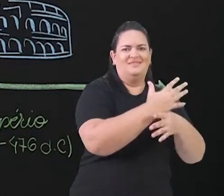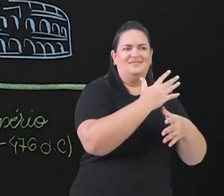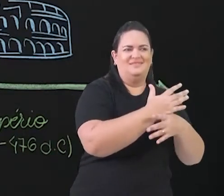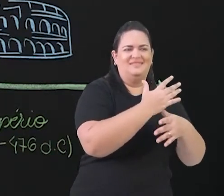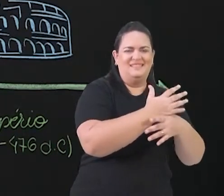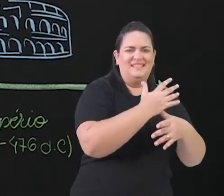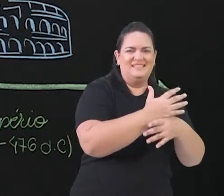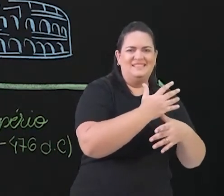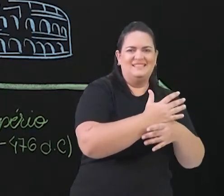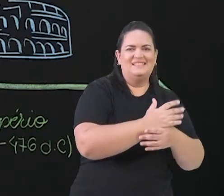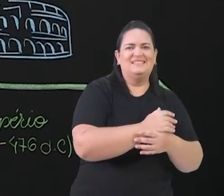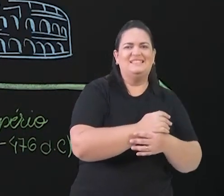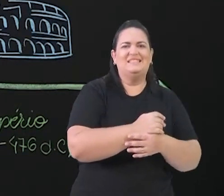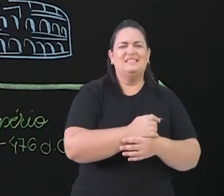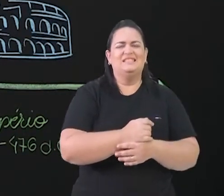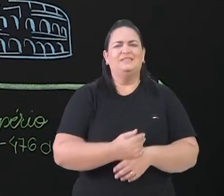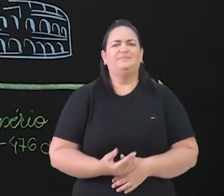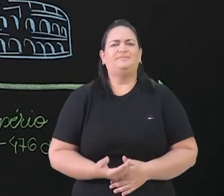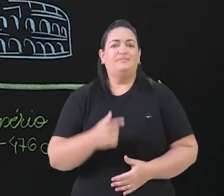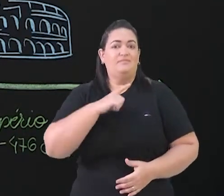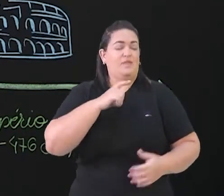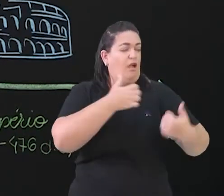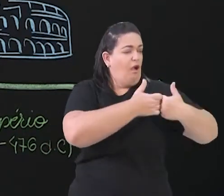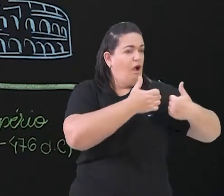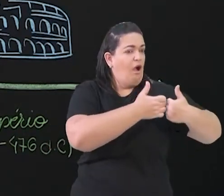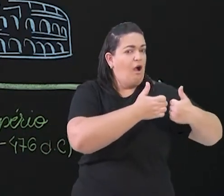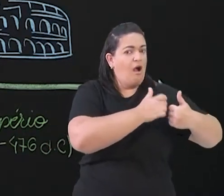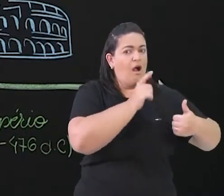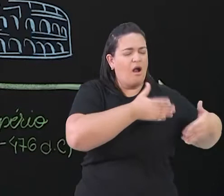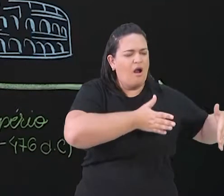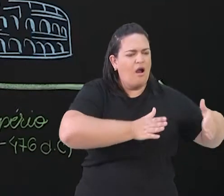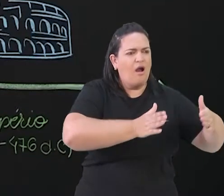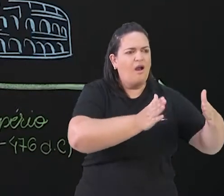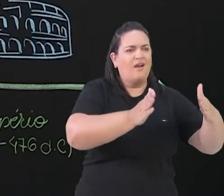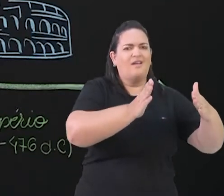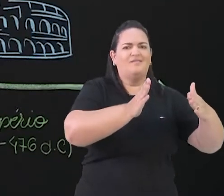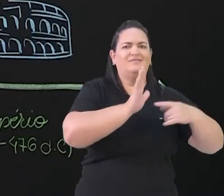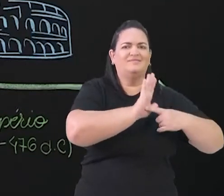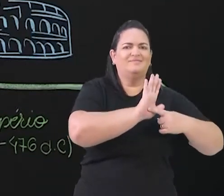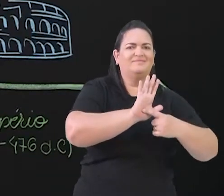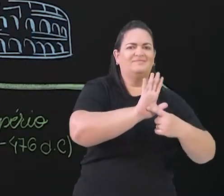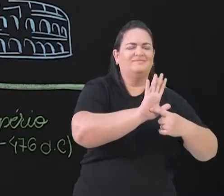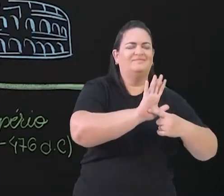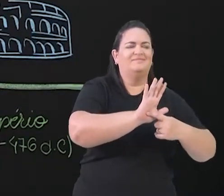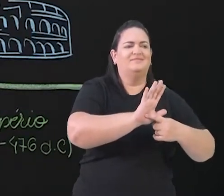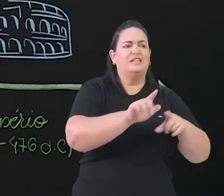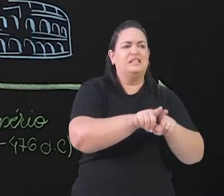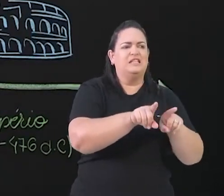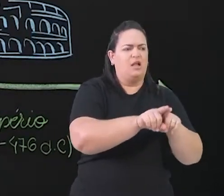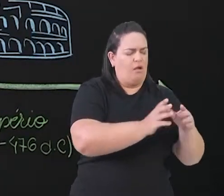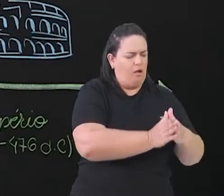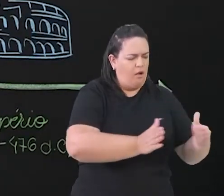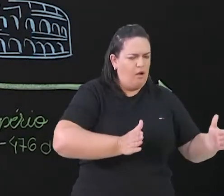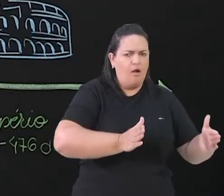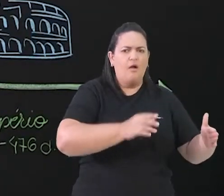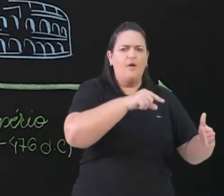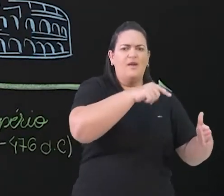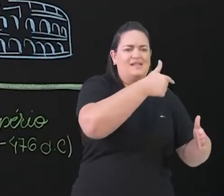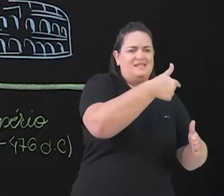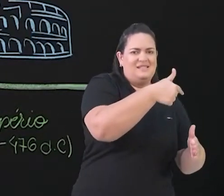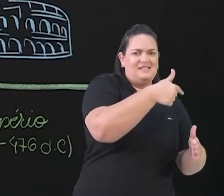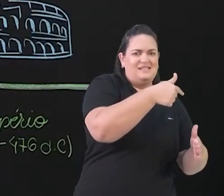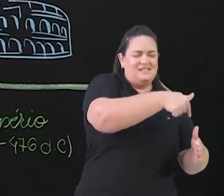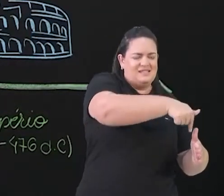Remo estão sendo alimentados pela loba às margens do rio Tibre, né, como se acreditava. E esse período teria ido de